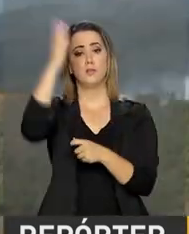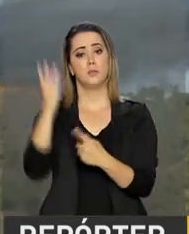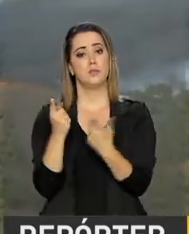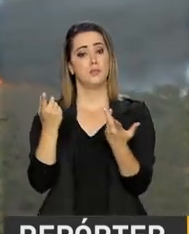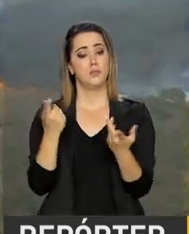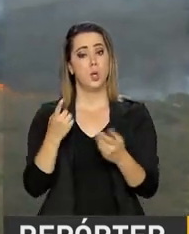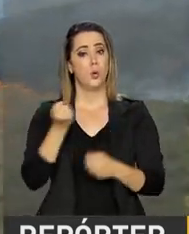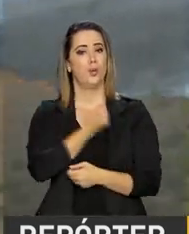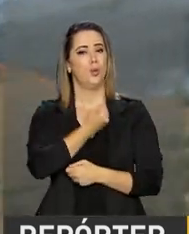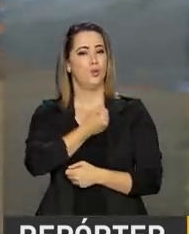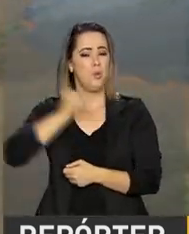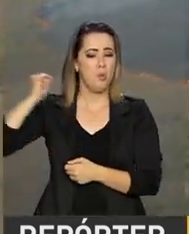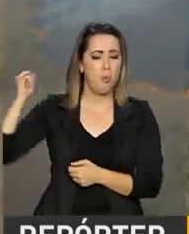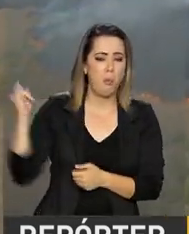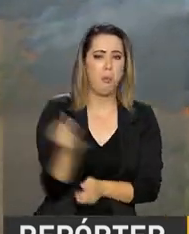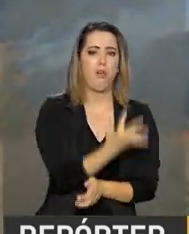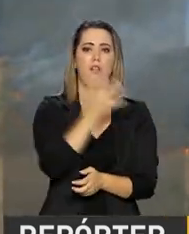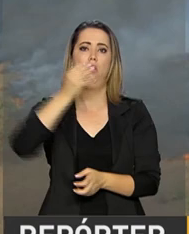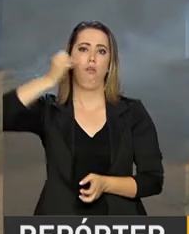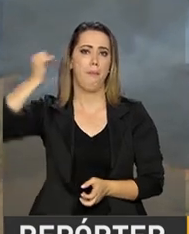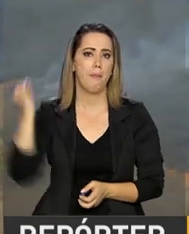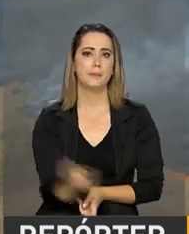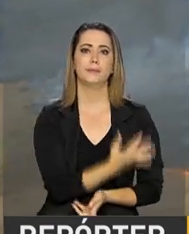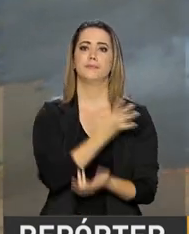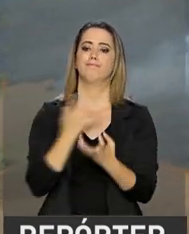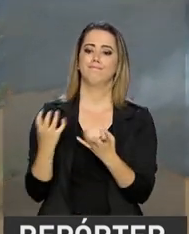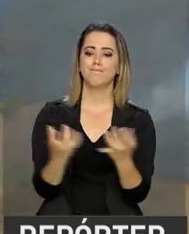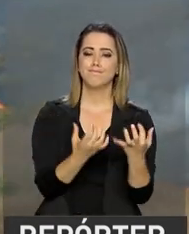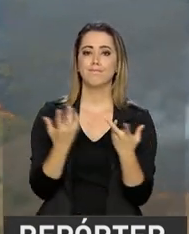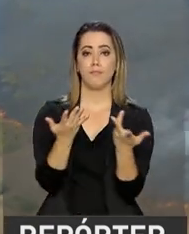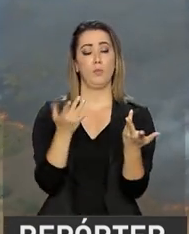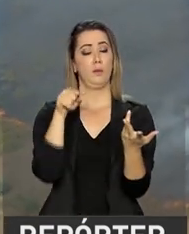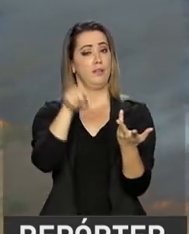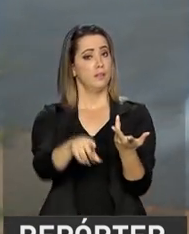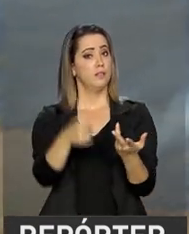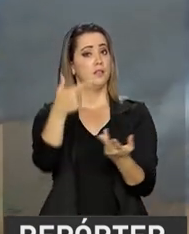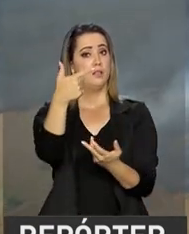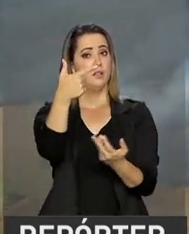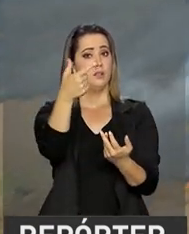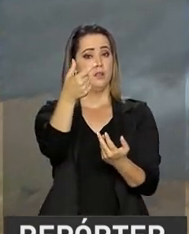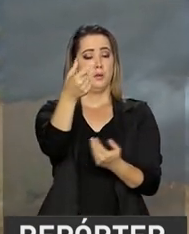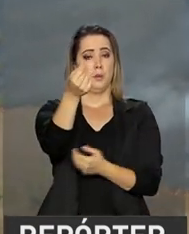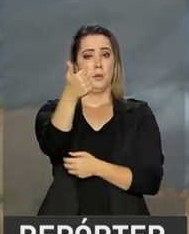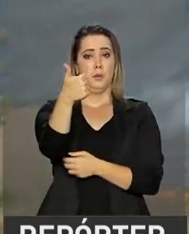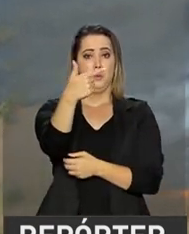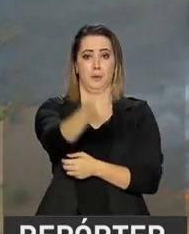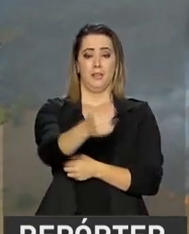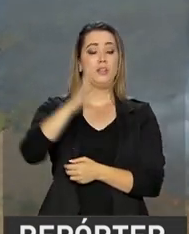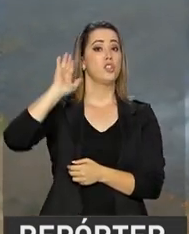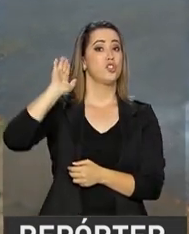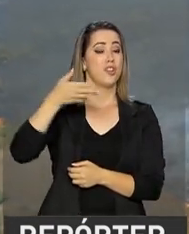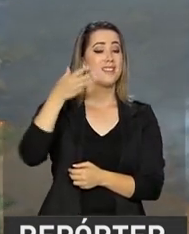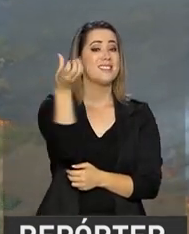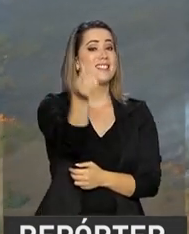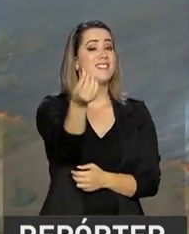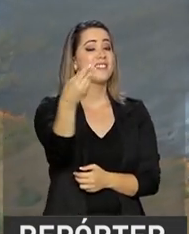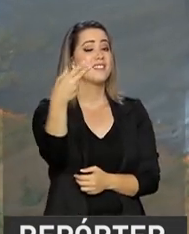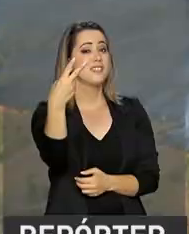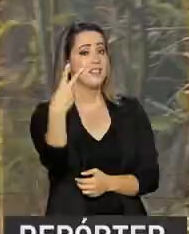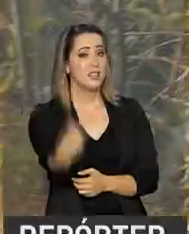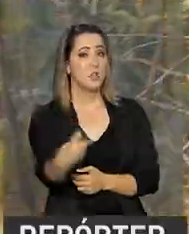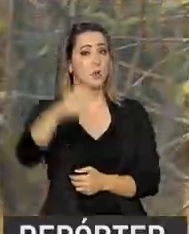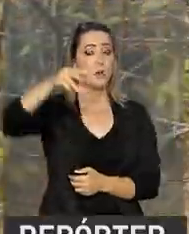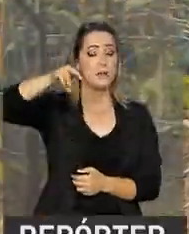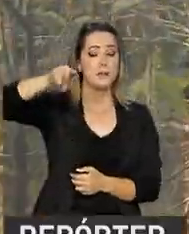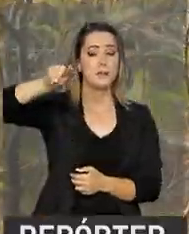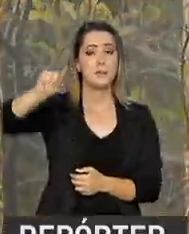eo número de queimadas se multiplica em 2017 já são cerca de 62 mil focos pelo